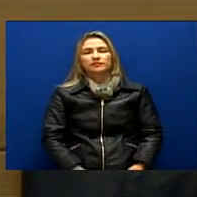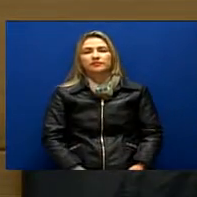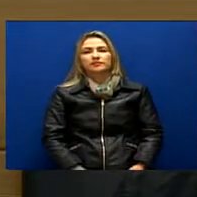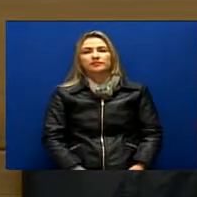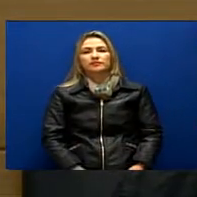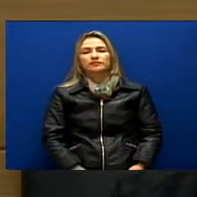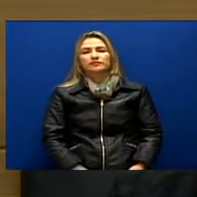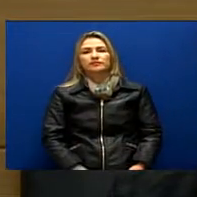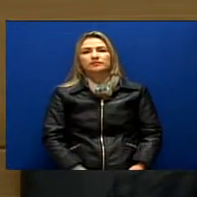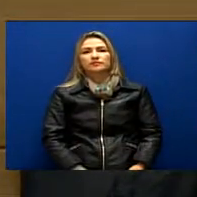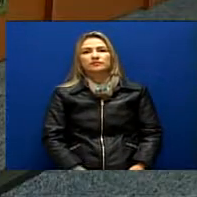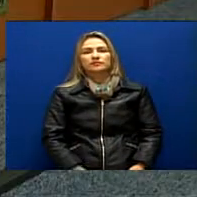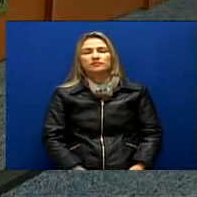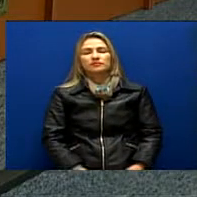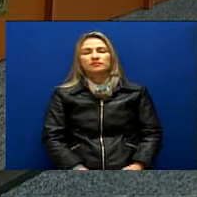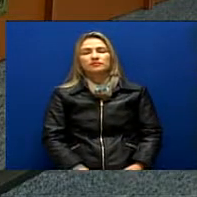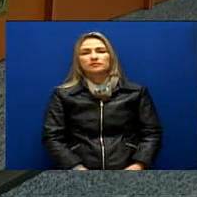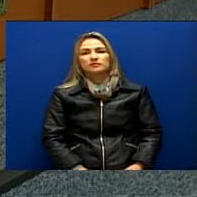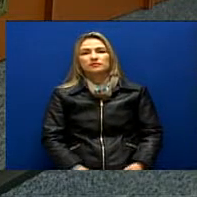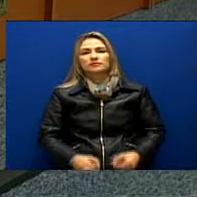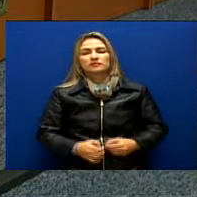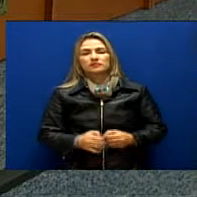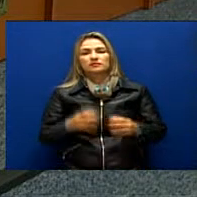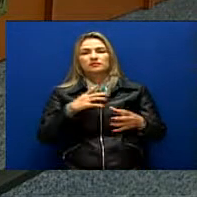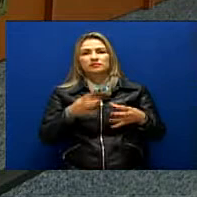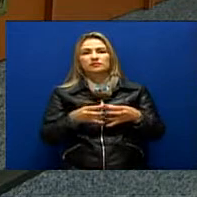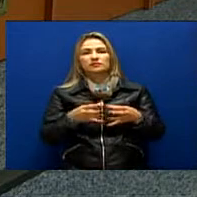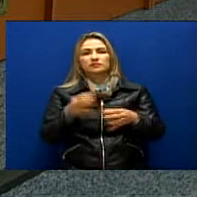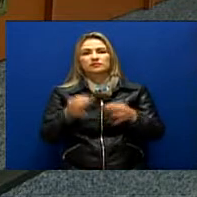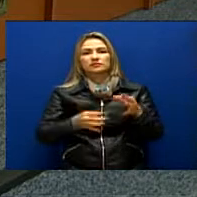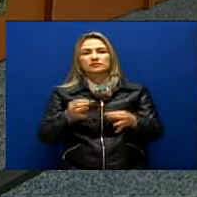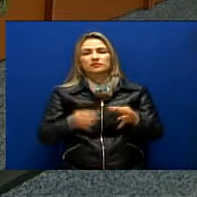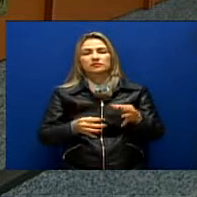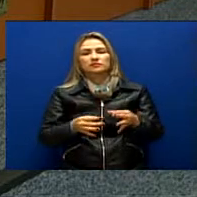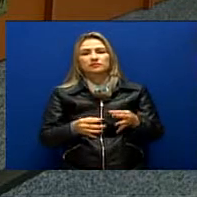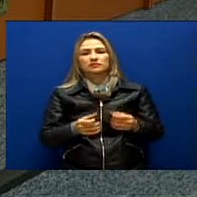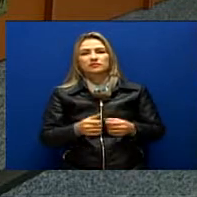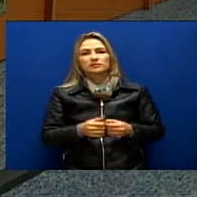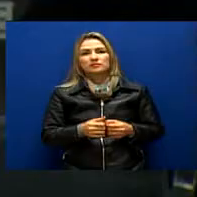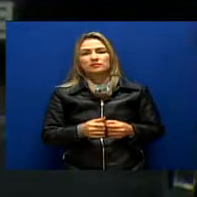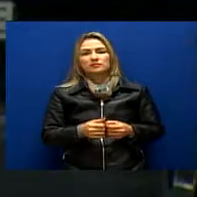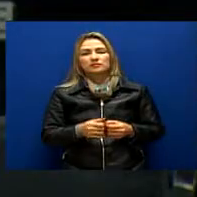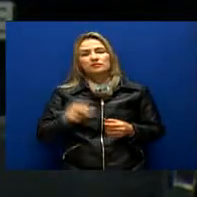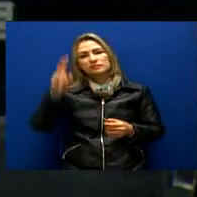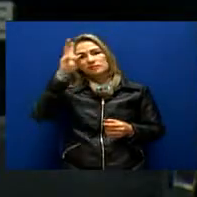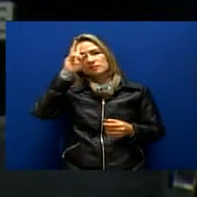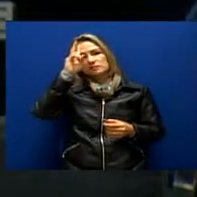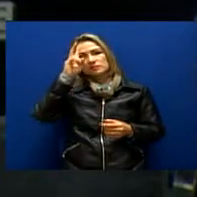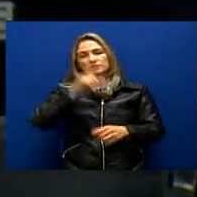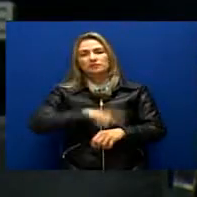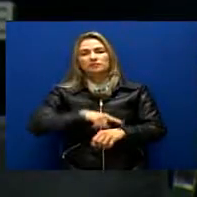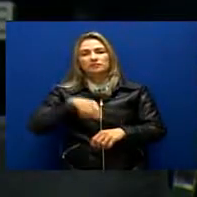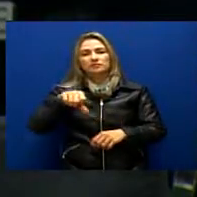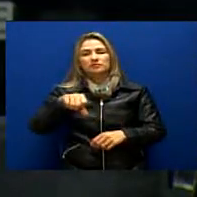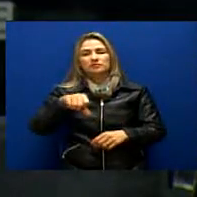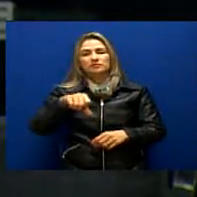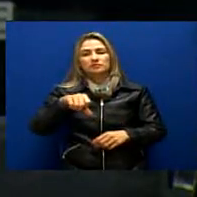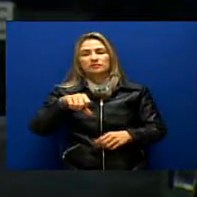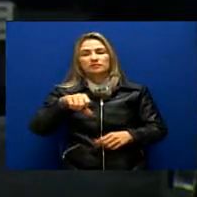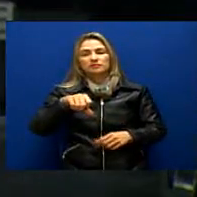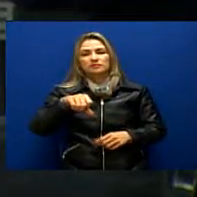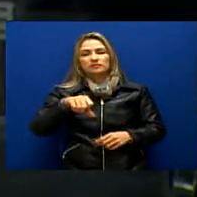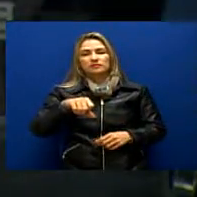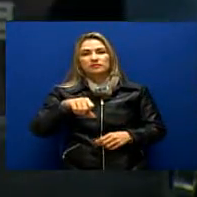Posso pedir? É que, como a gente tem a Comissão de Justiça às 9 horas, não queria quebrar essa rotina de fazer correto a